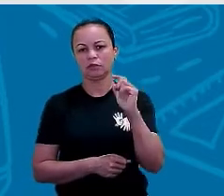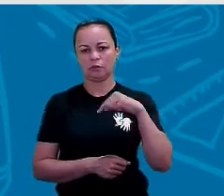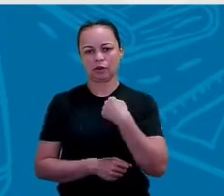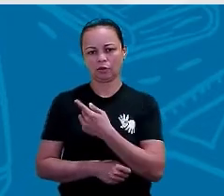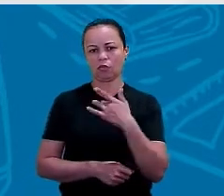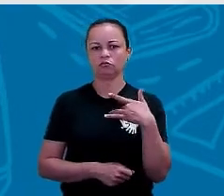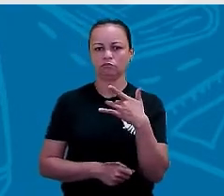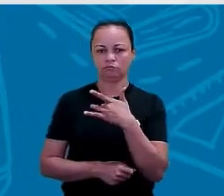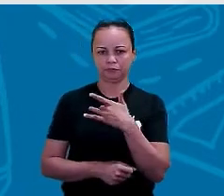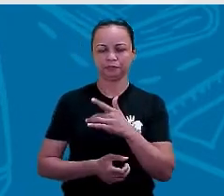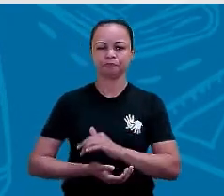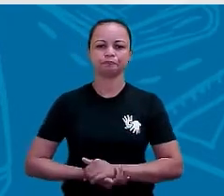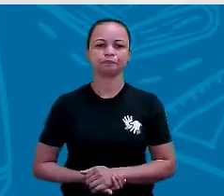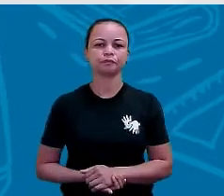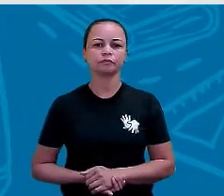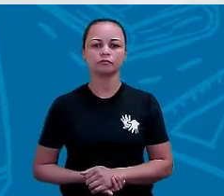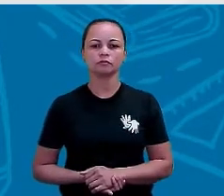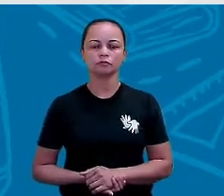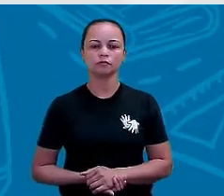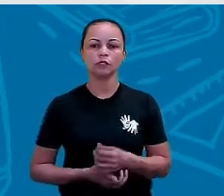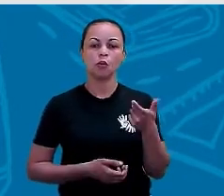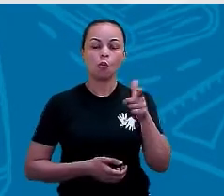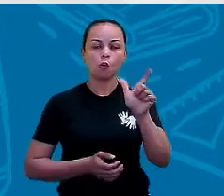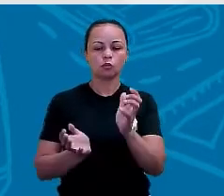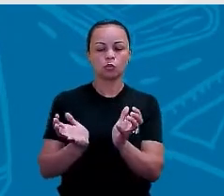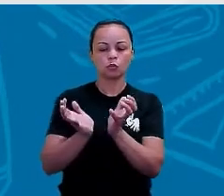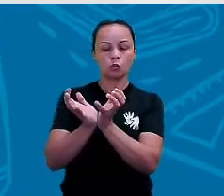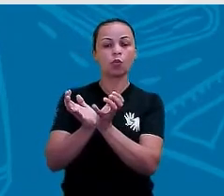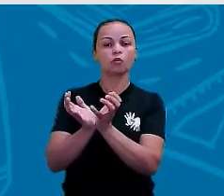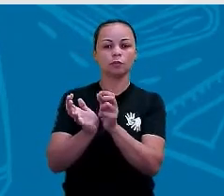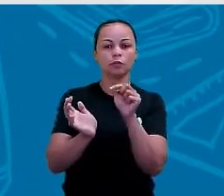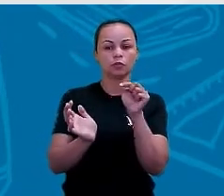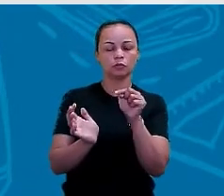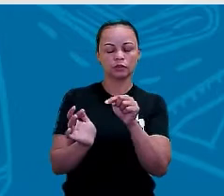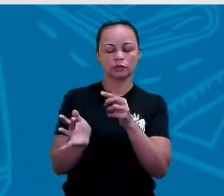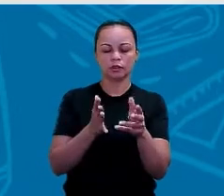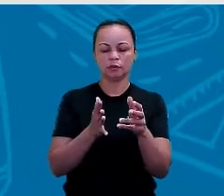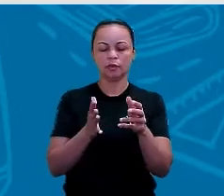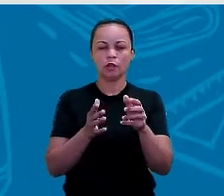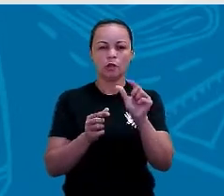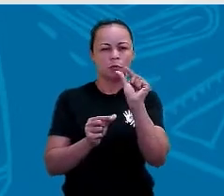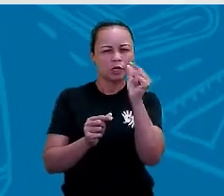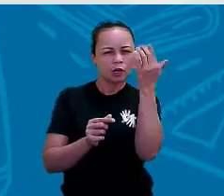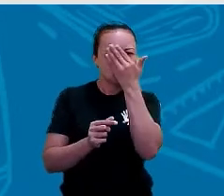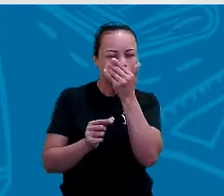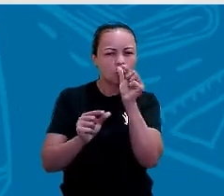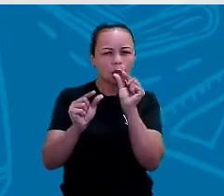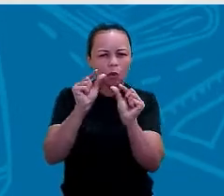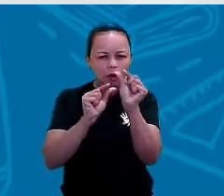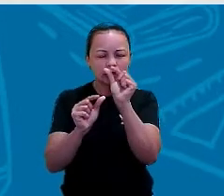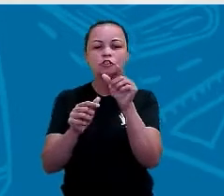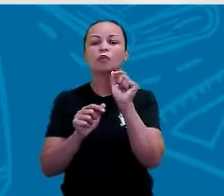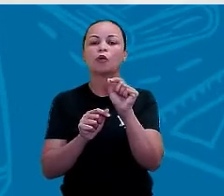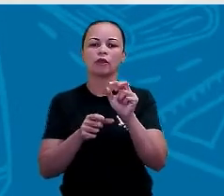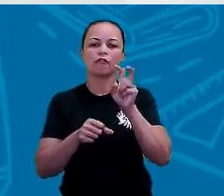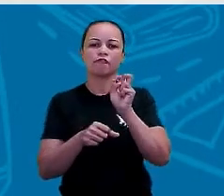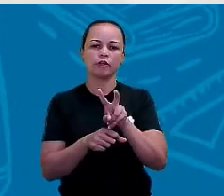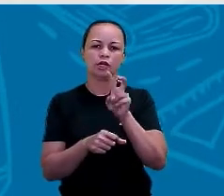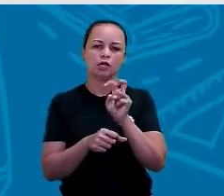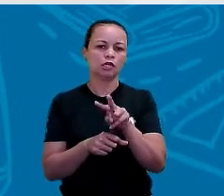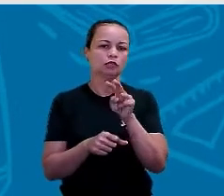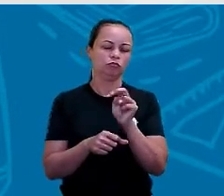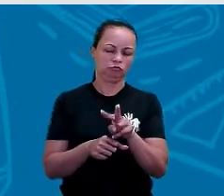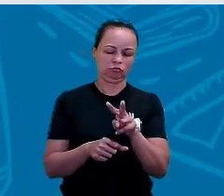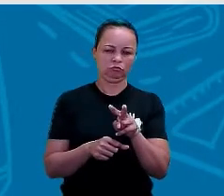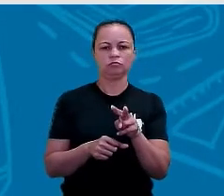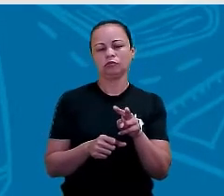nossa saúde. Um outro grupo, uma outra categoria de micro-organismos são os vírus, tá certo? Afinal, todo